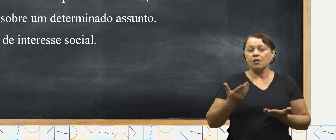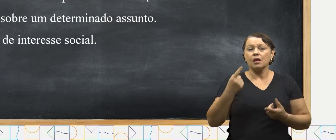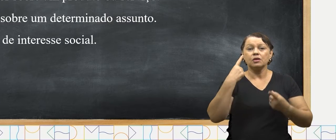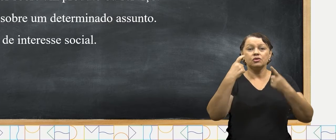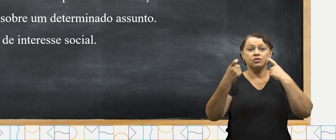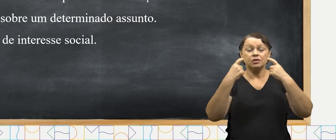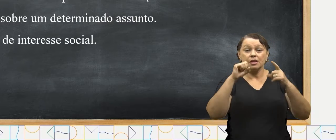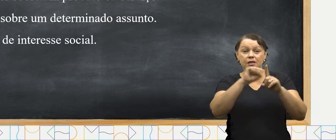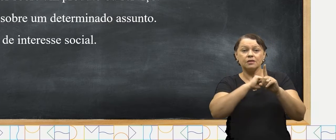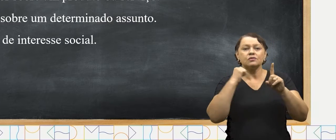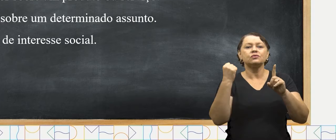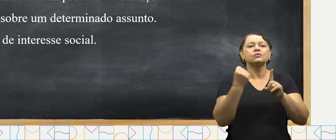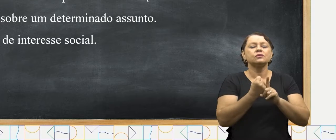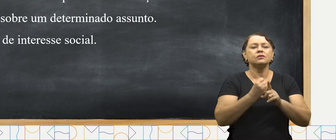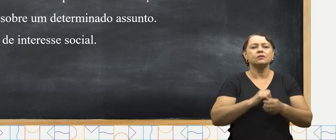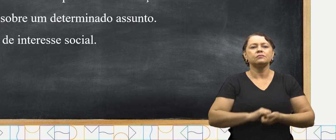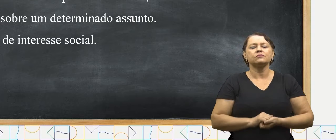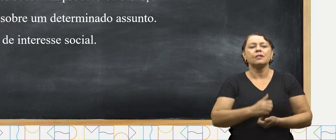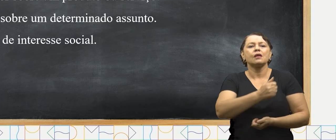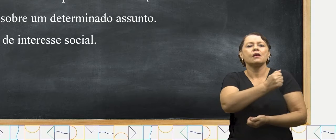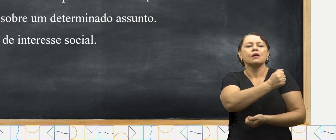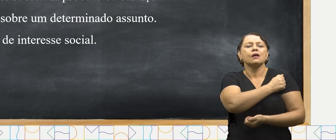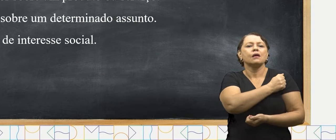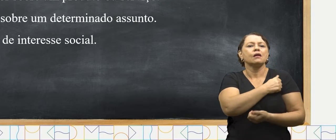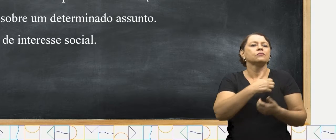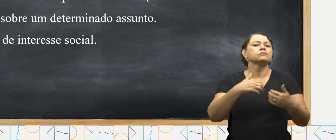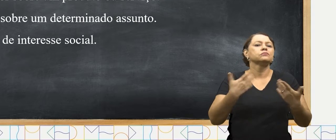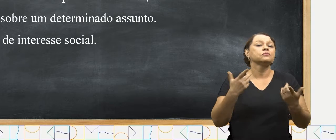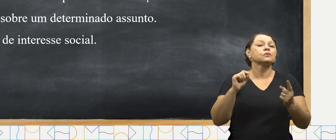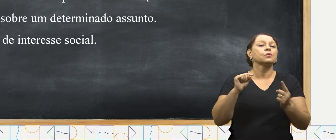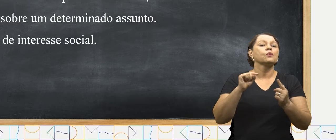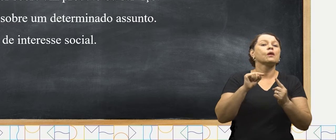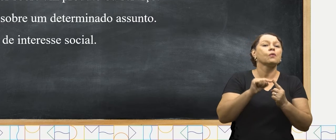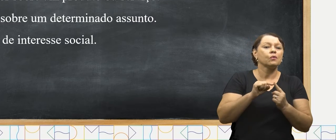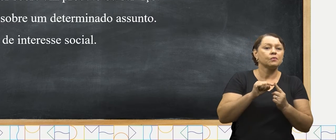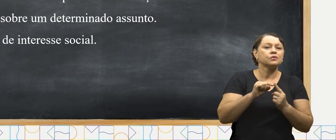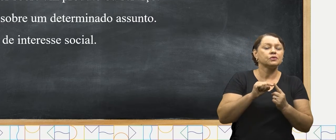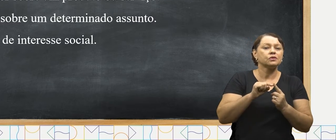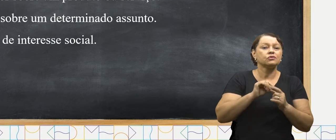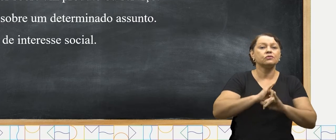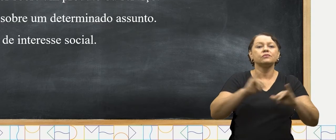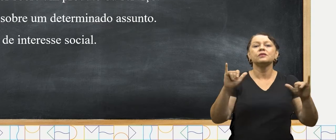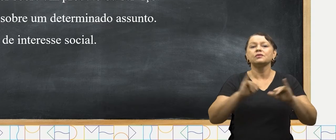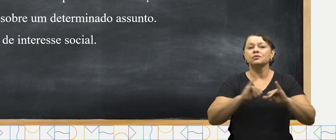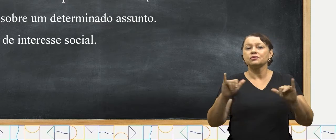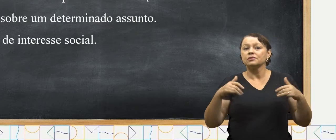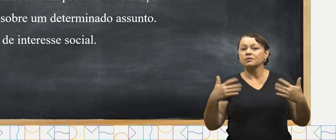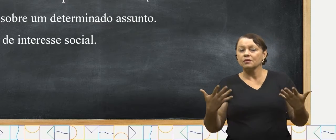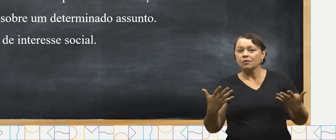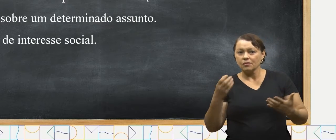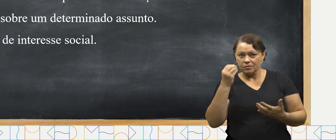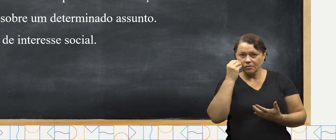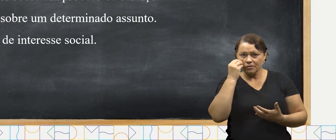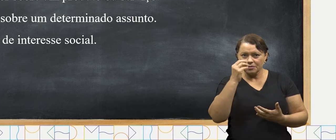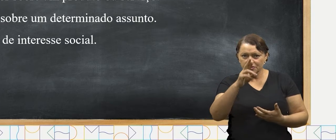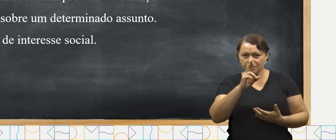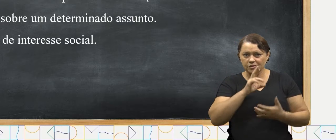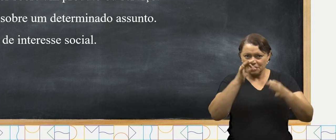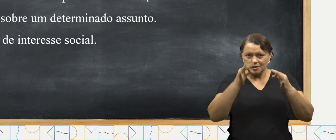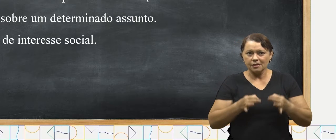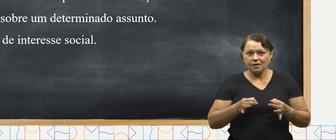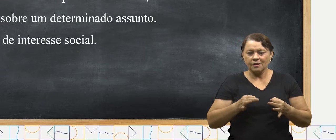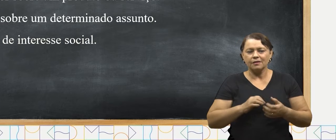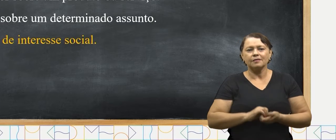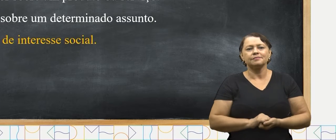de interesse social. Aluno, qual o objetivo da notícia? Vamos verificar a